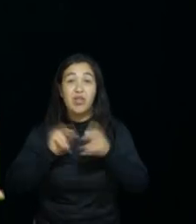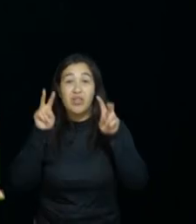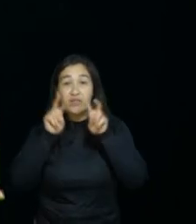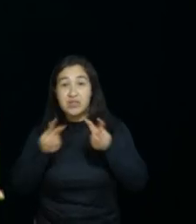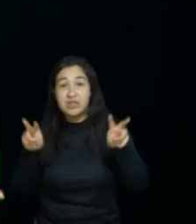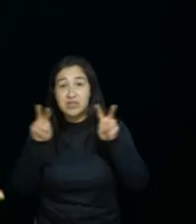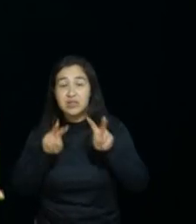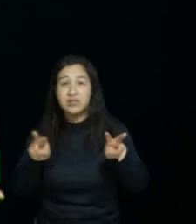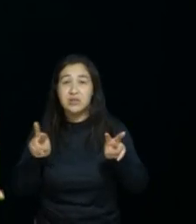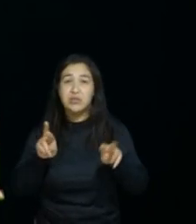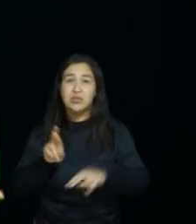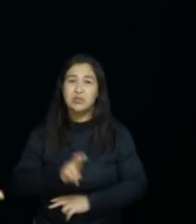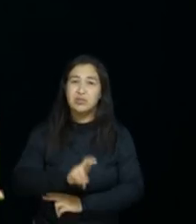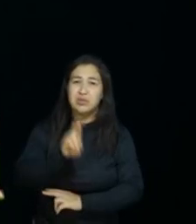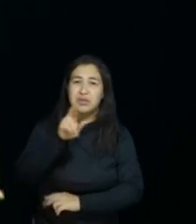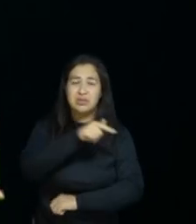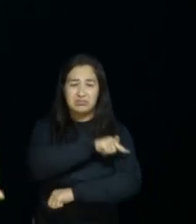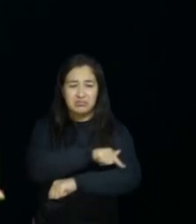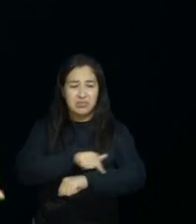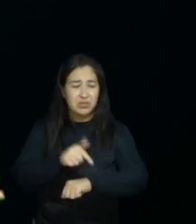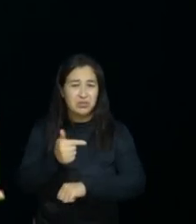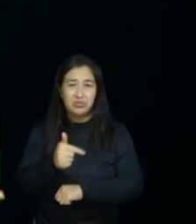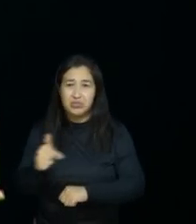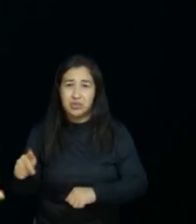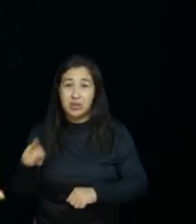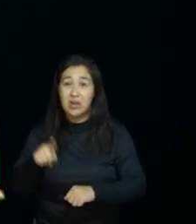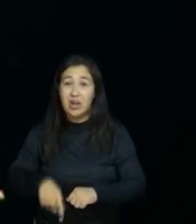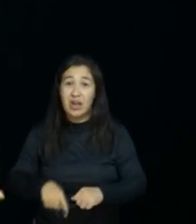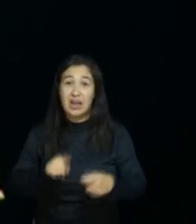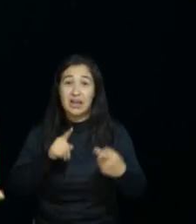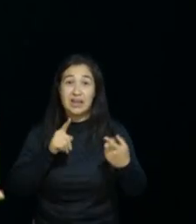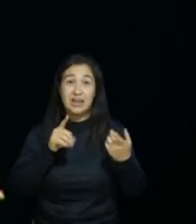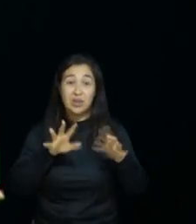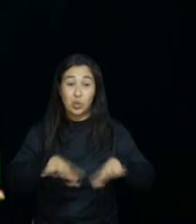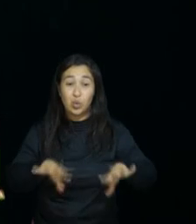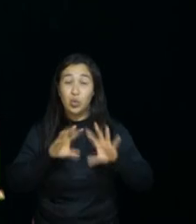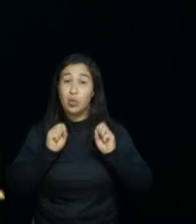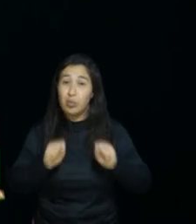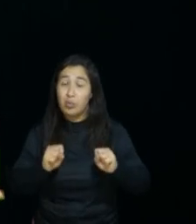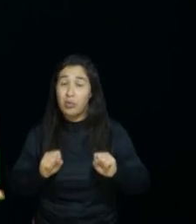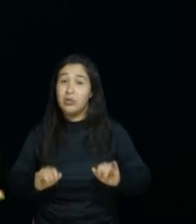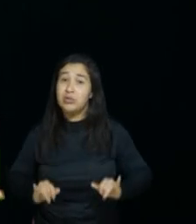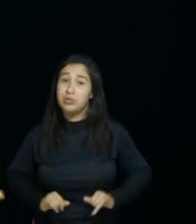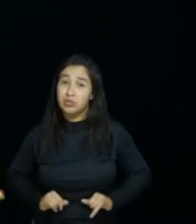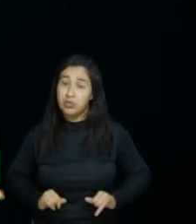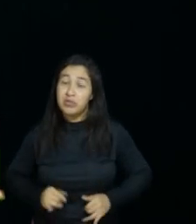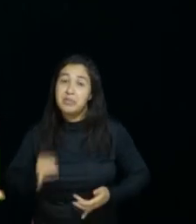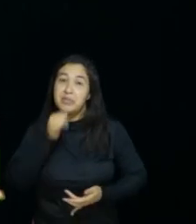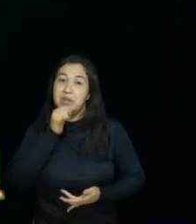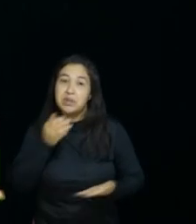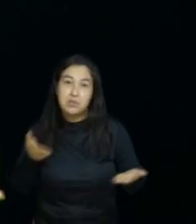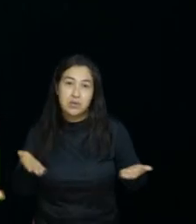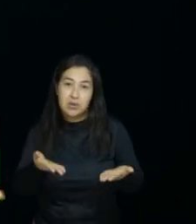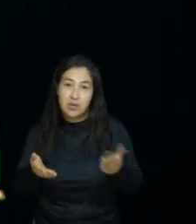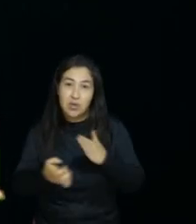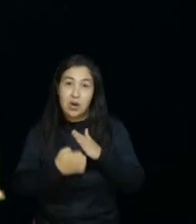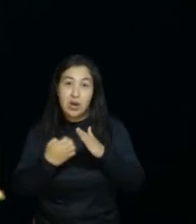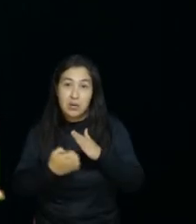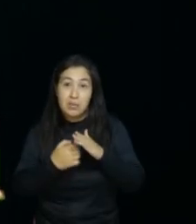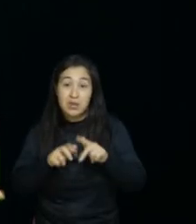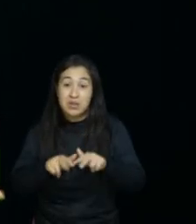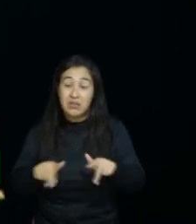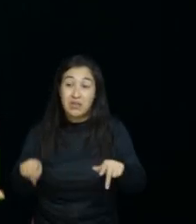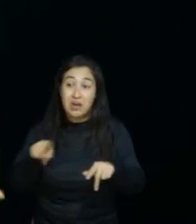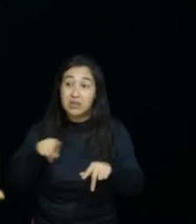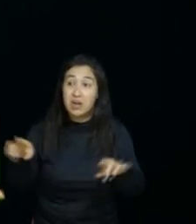é uma ameaça constante a todos. Neste momento, por exemplo, milhares de empresas estão